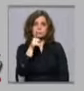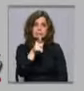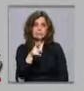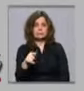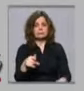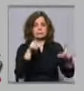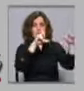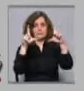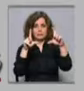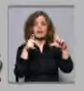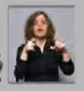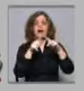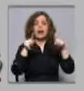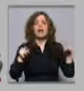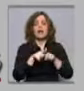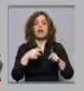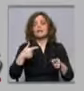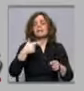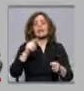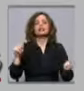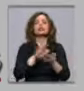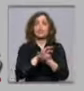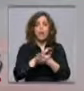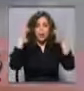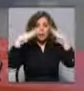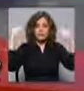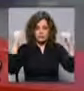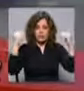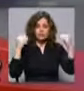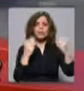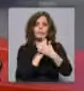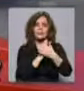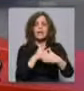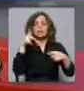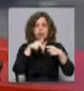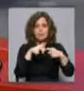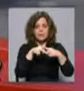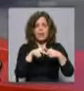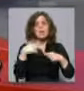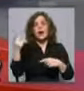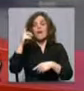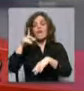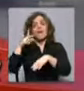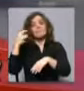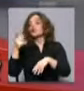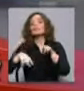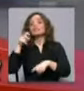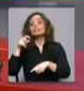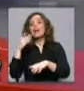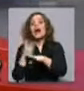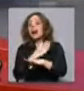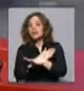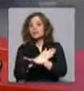no estúdio do telejornal holandês. A emissão foi interrompida, mas antes de fugirem, os funcionários deixaram a câmara a gravar. Pouco